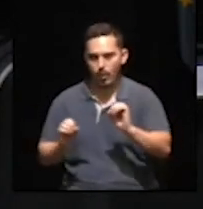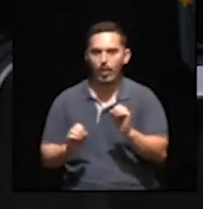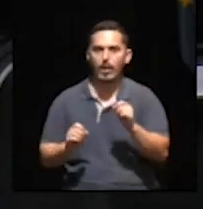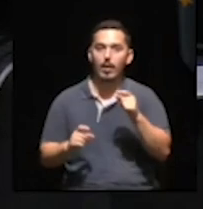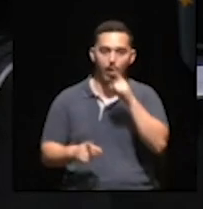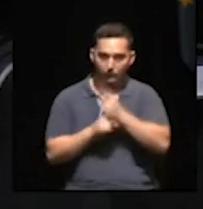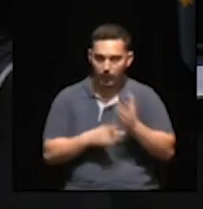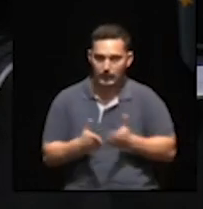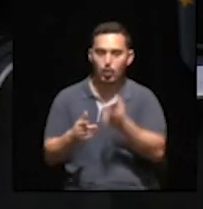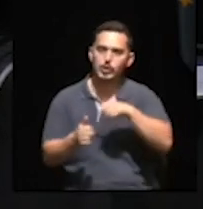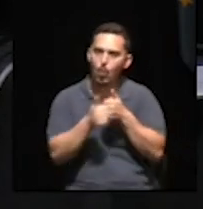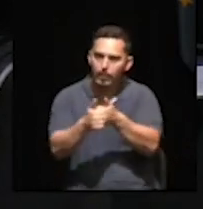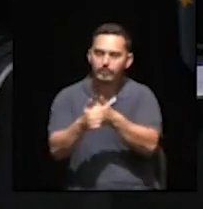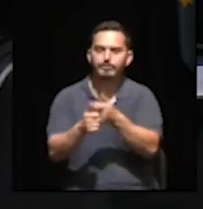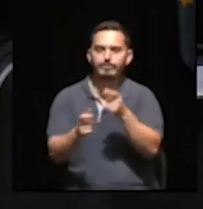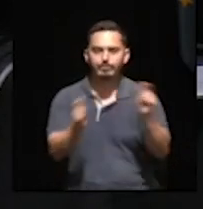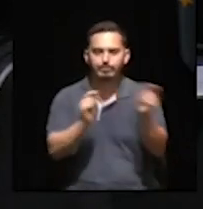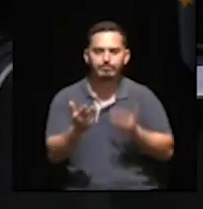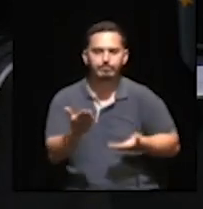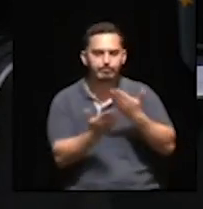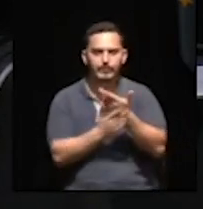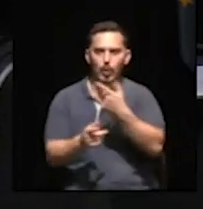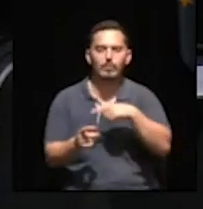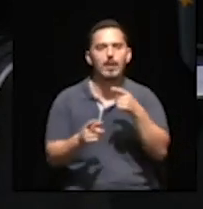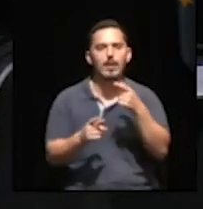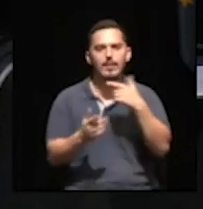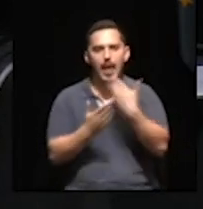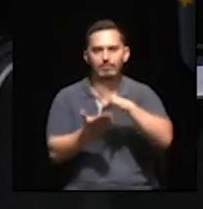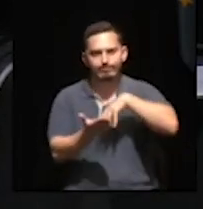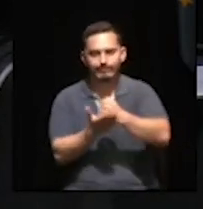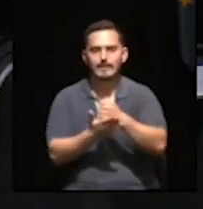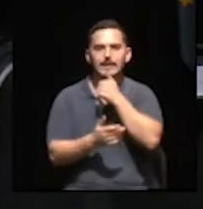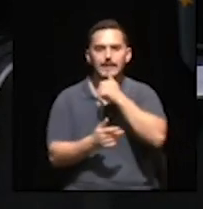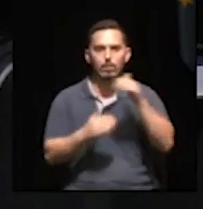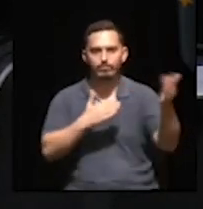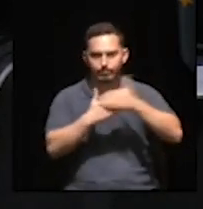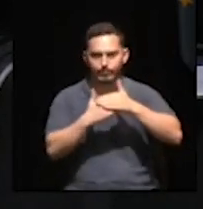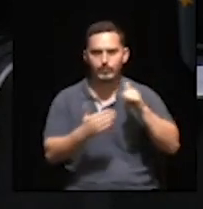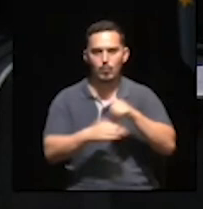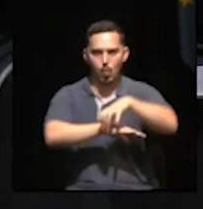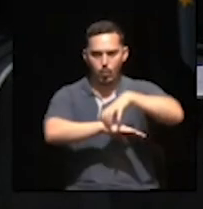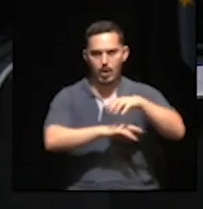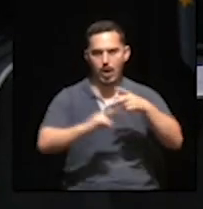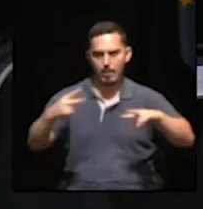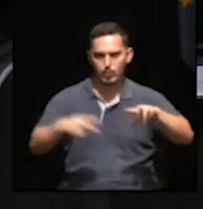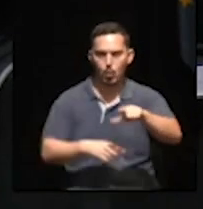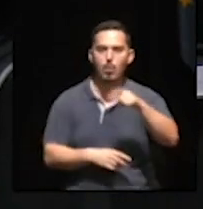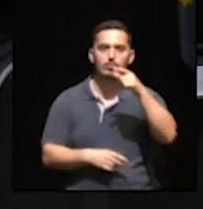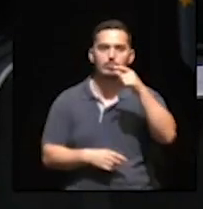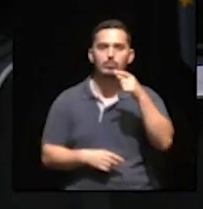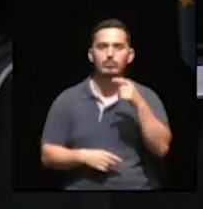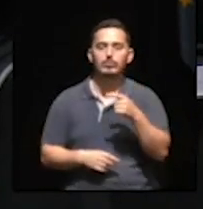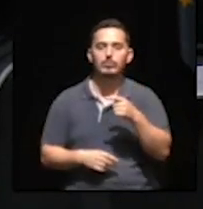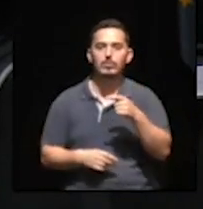neste sentido acompanhamos as deliberações aqui propostas de tornar definitiva a decisão de encerrar o aeroporto do município de Lisboa que logo que a